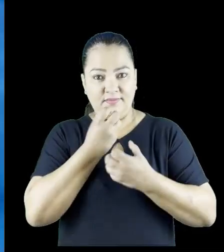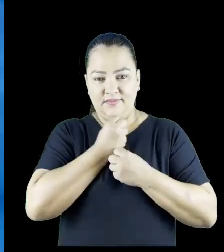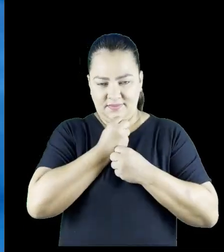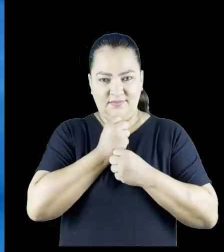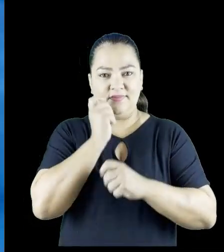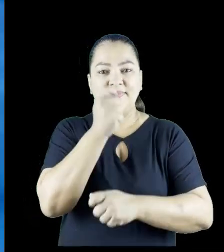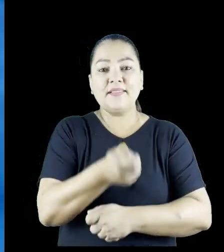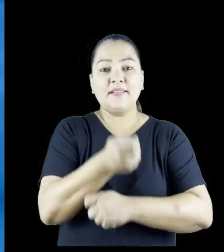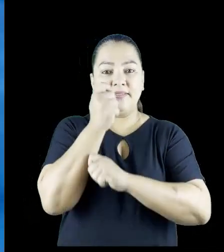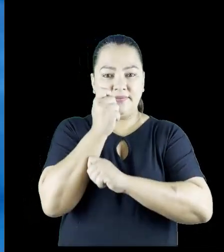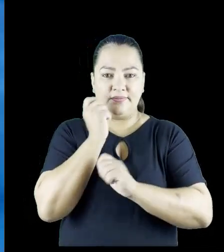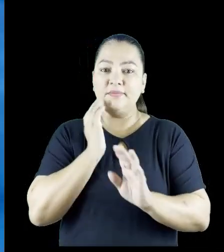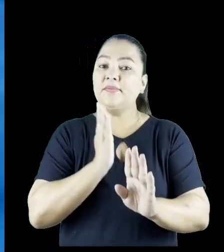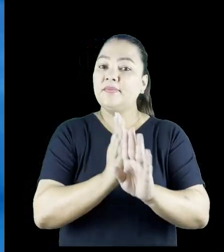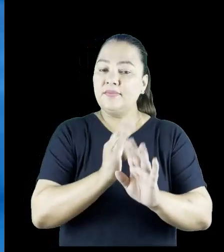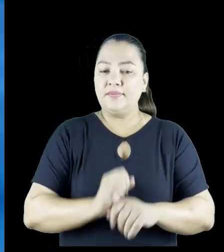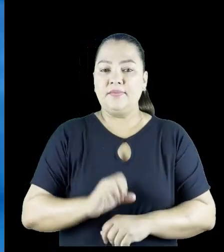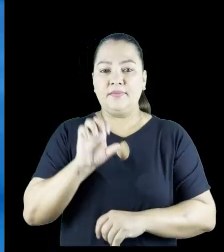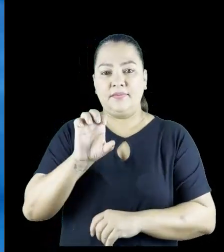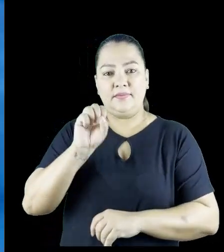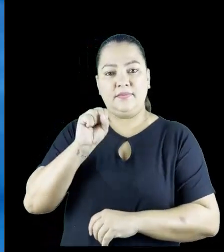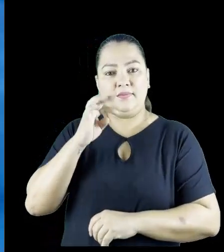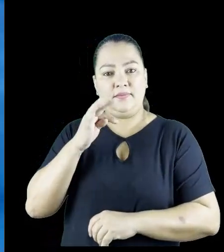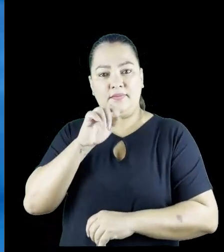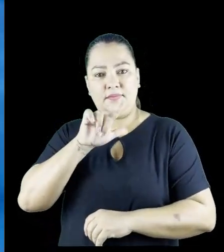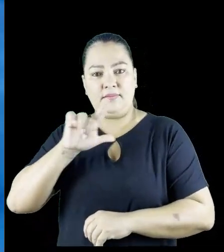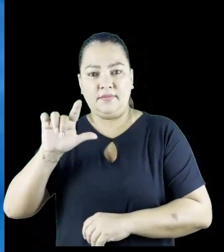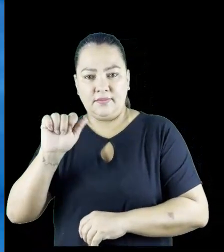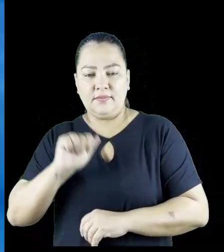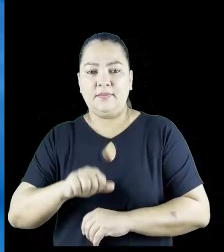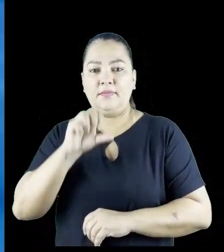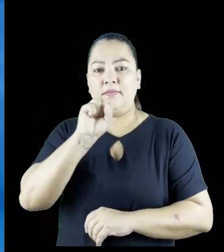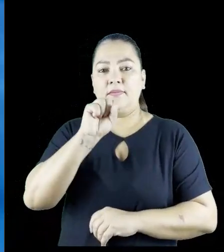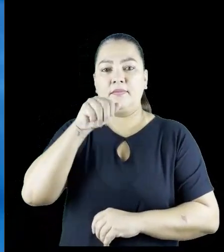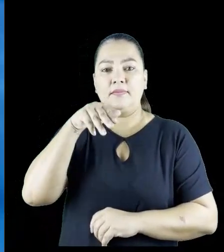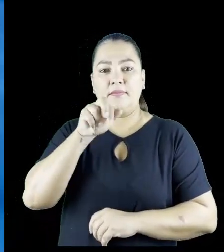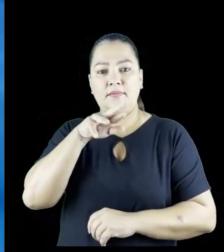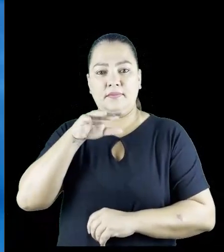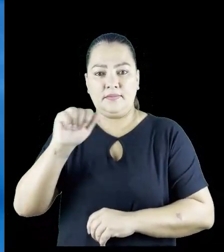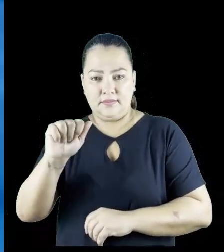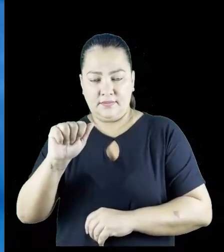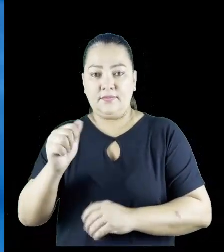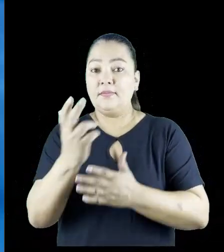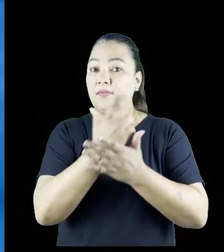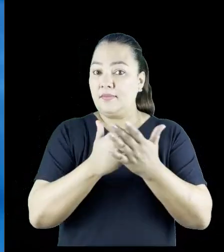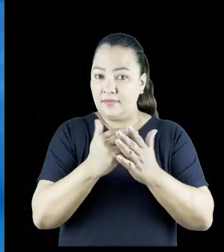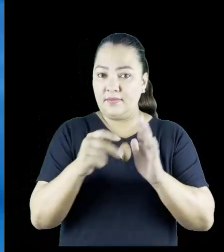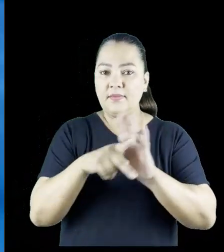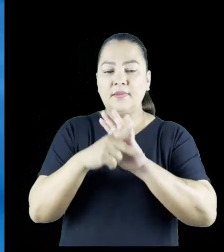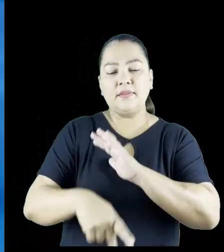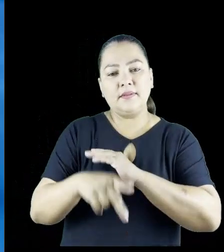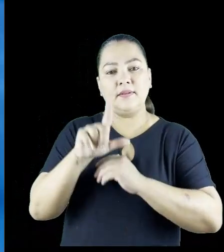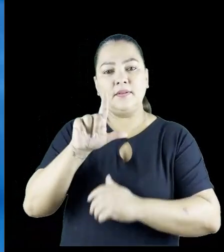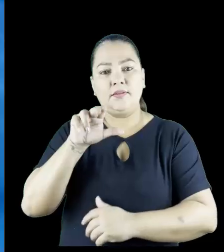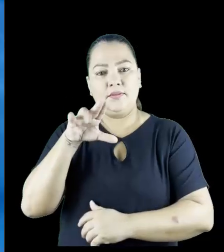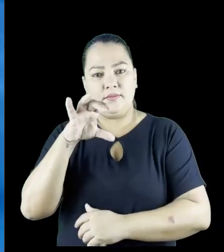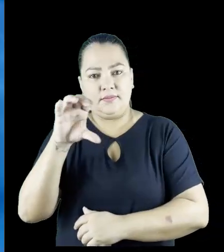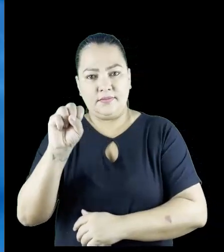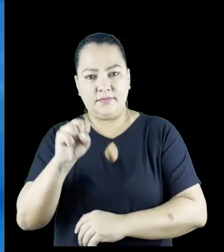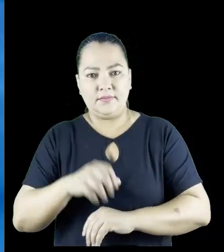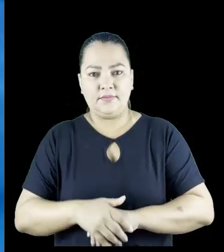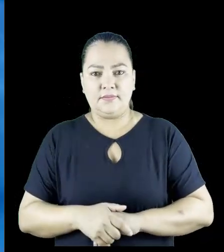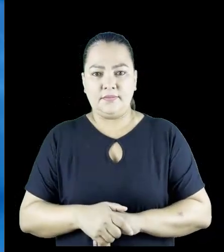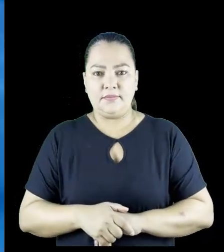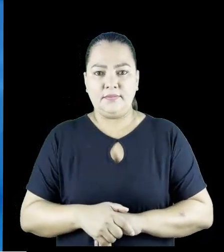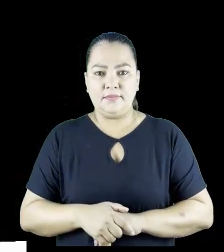Nem te conto Descobrindo a Pesca. Estela Parisotto Lucas, Samara Miranda. Ilustrações